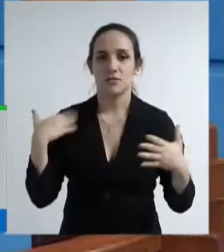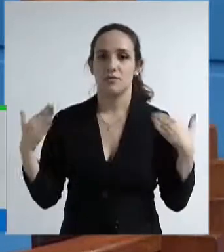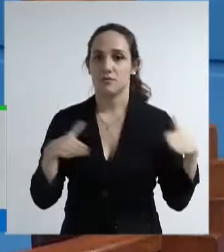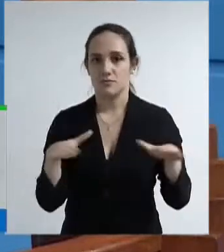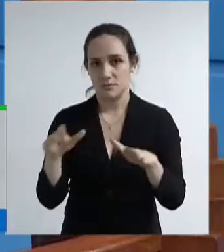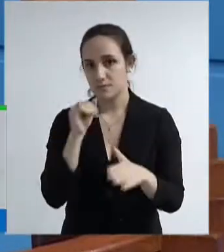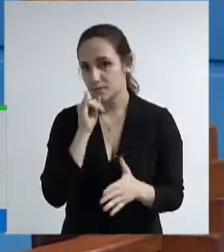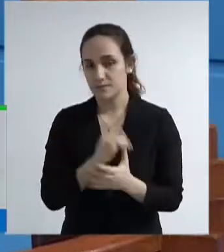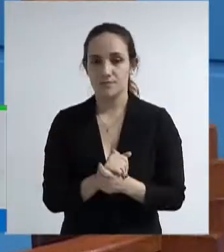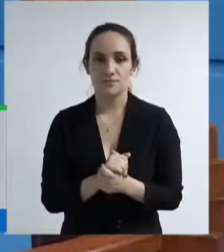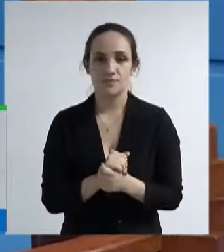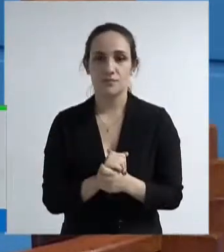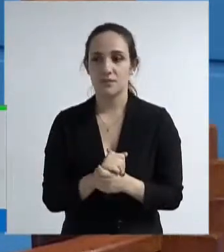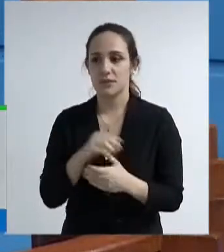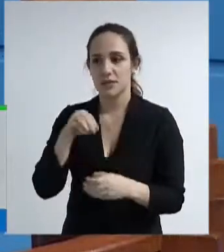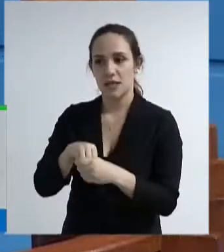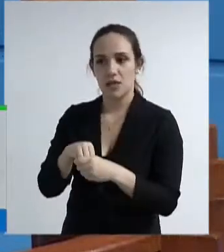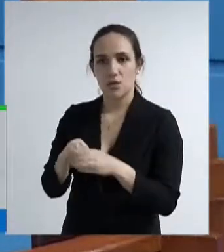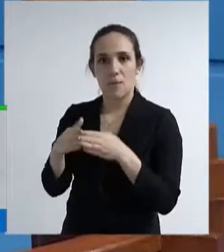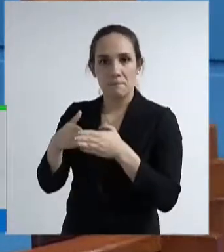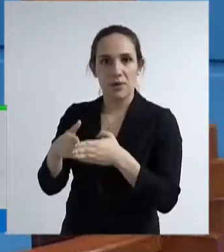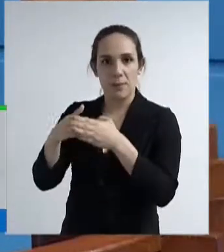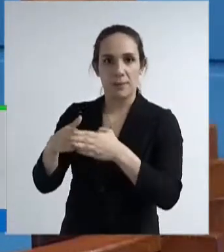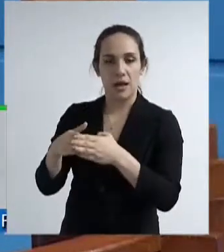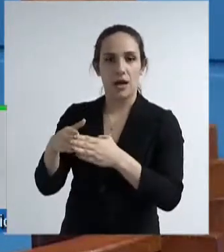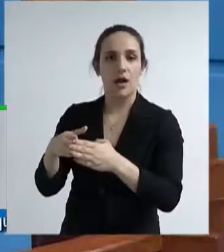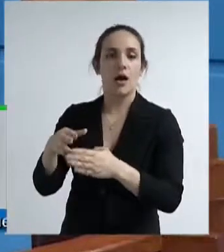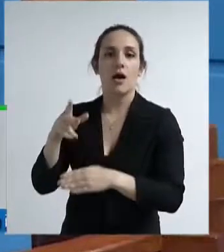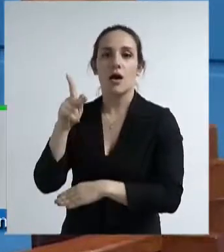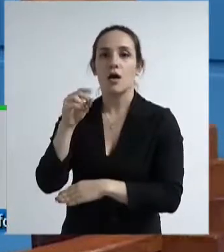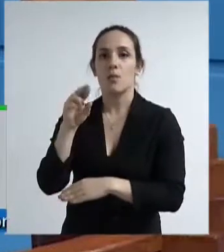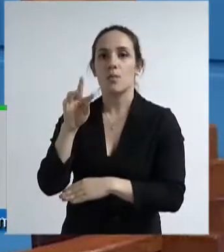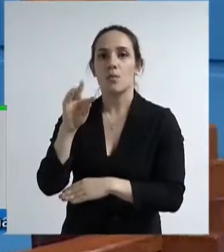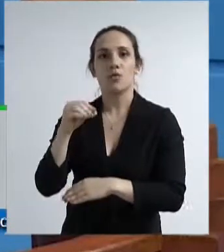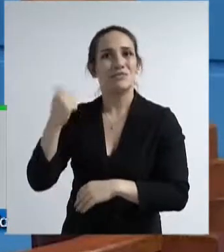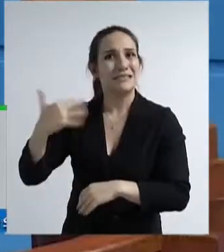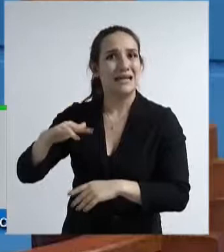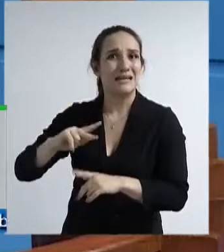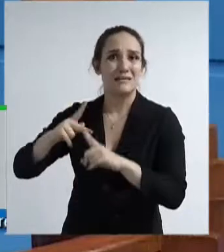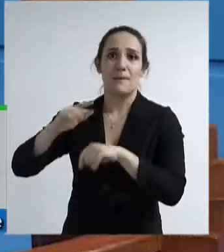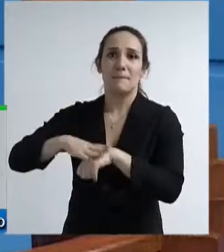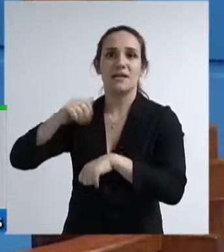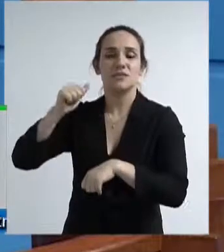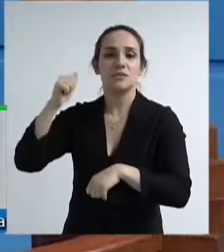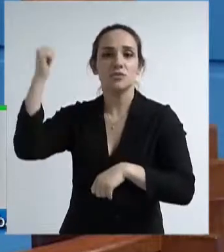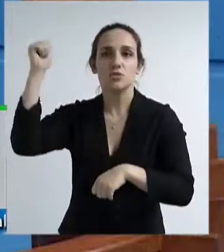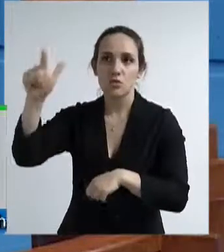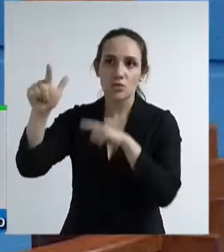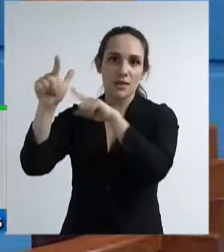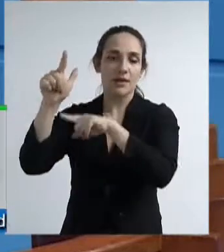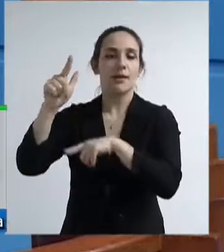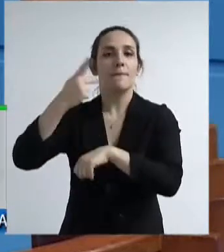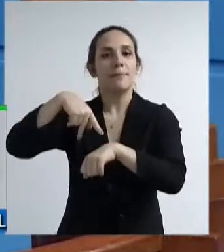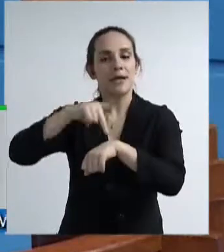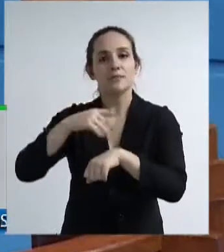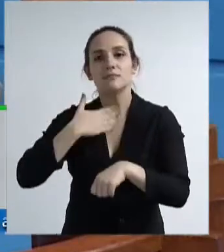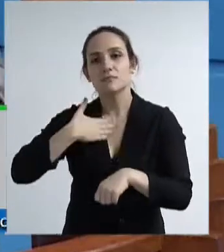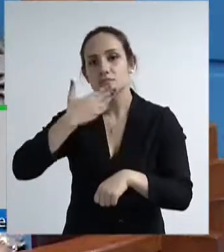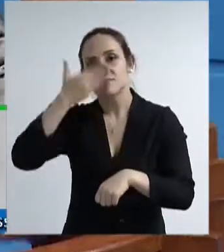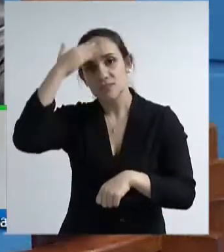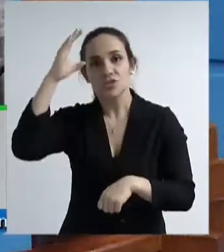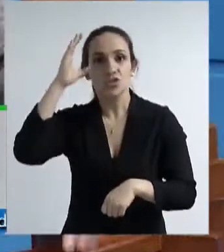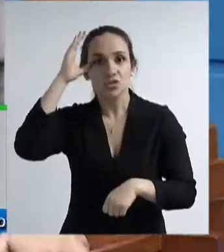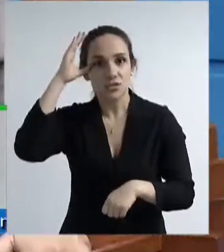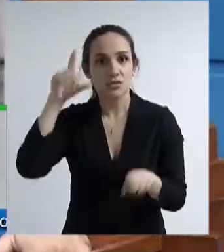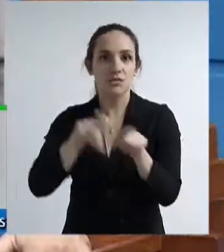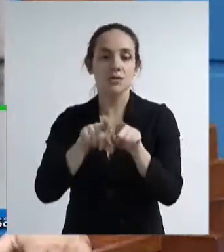Exemplo, os custos portuários no Brasil são 20 vezes mais caros do que em países como Emirados Árabes, China e Austrália. Então, dada a importância